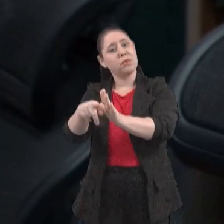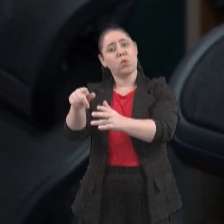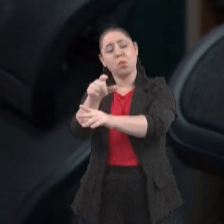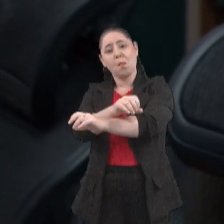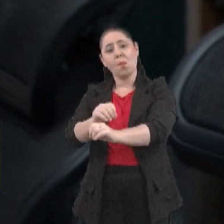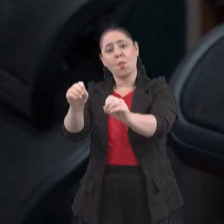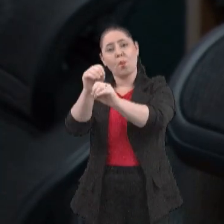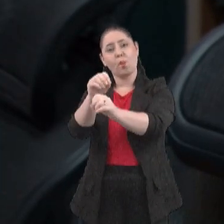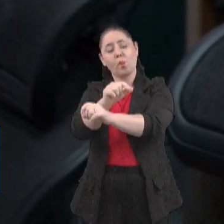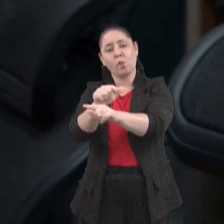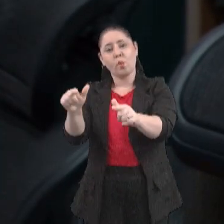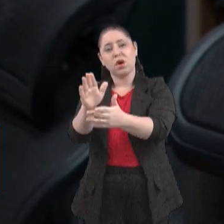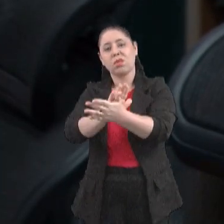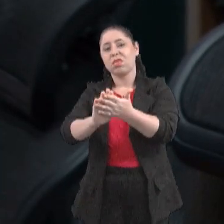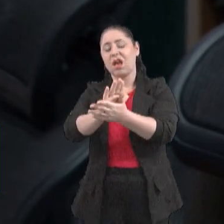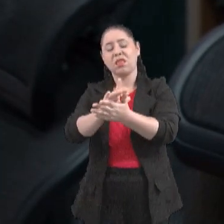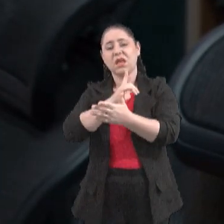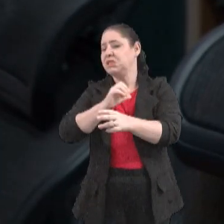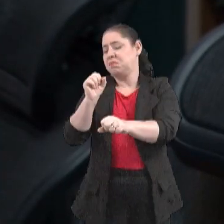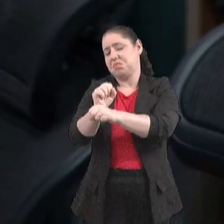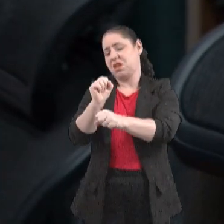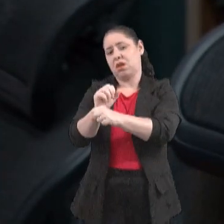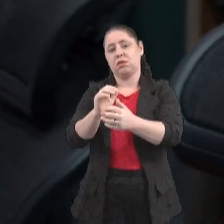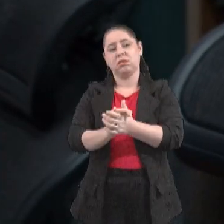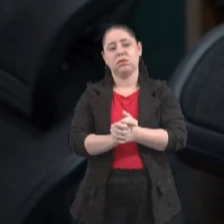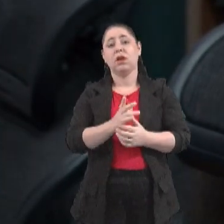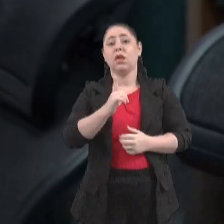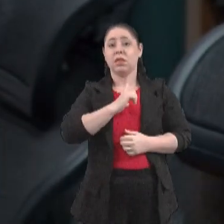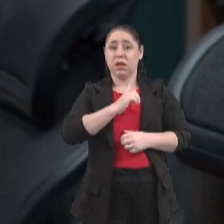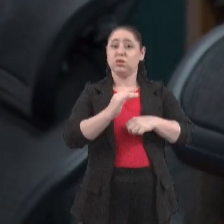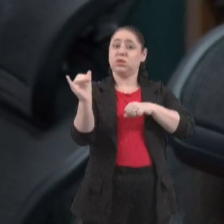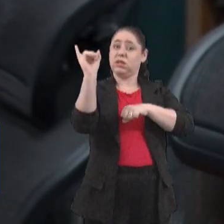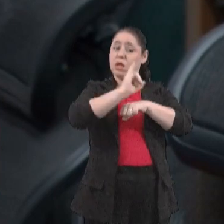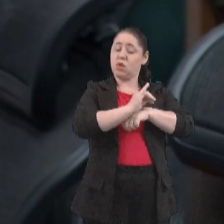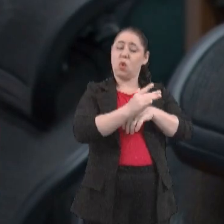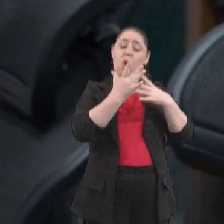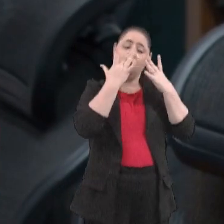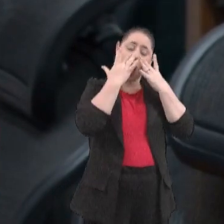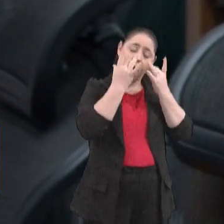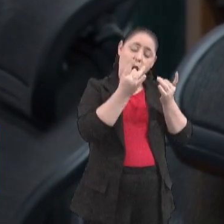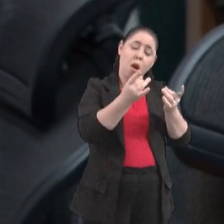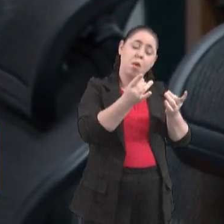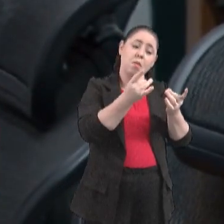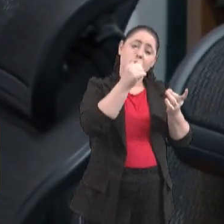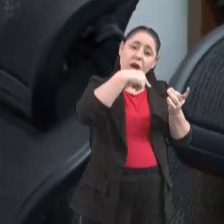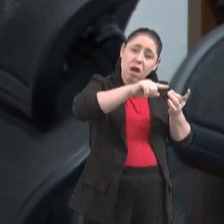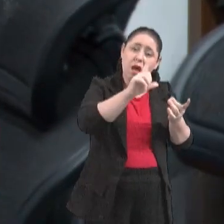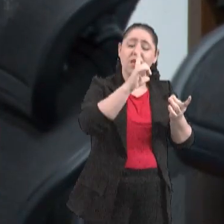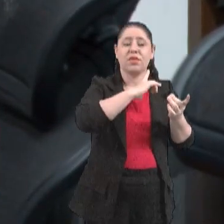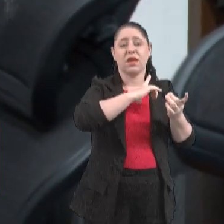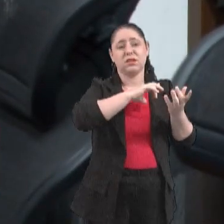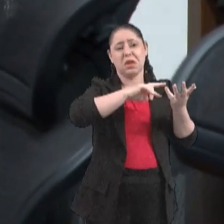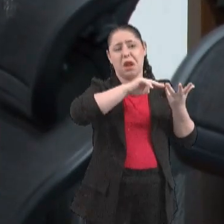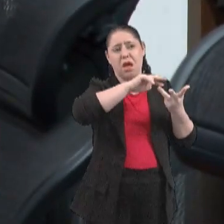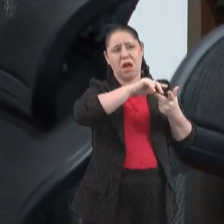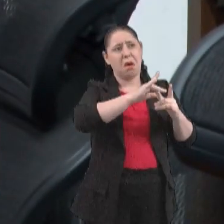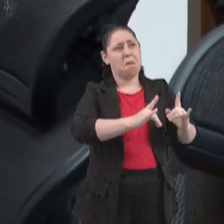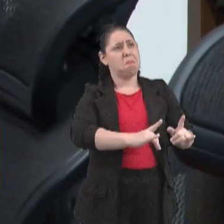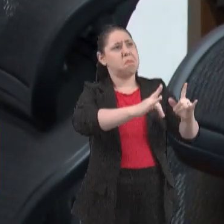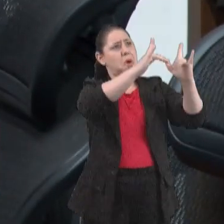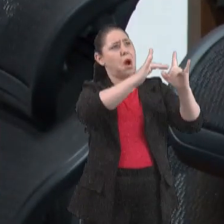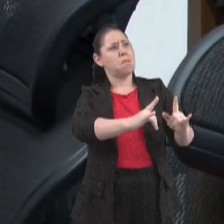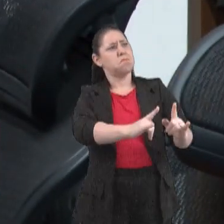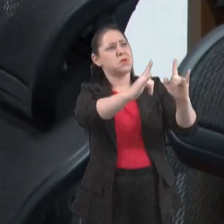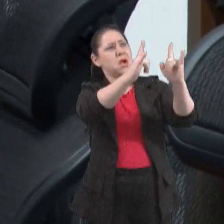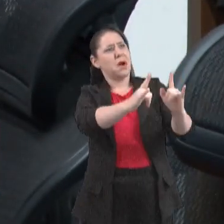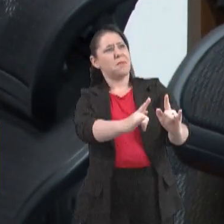nessas áreas, né? Tem tantas áreas aí esperando. Temos o centro ali que precisa ter um olhar, né, que tem vários prédios,